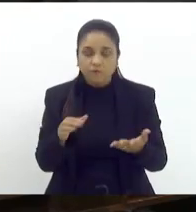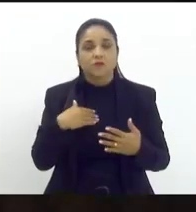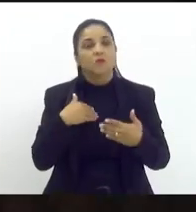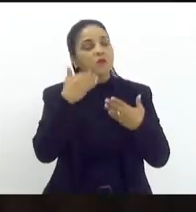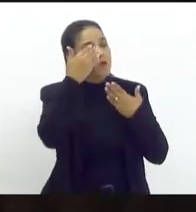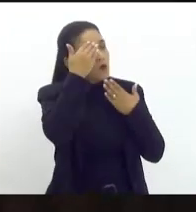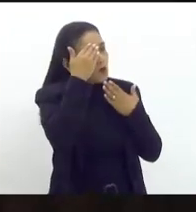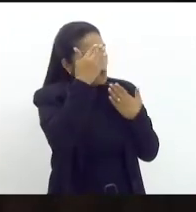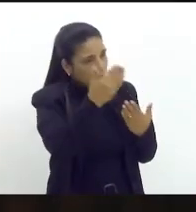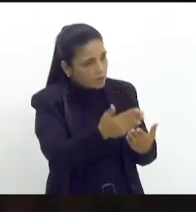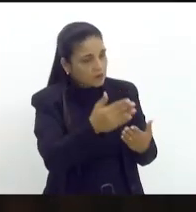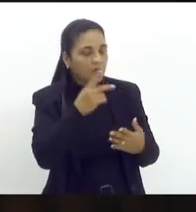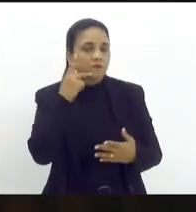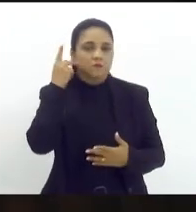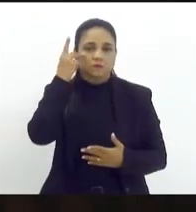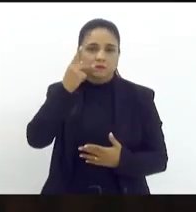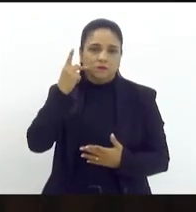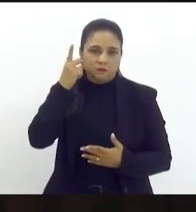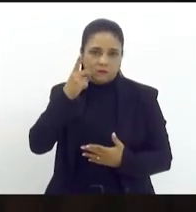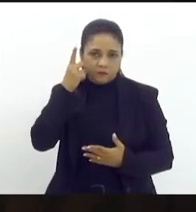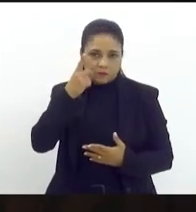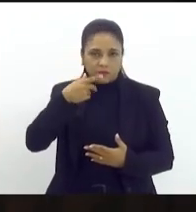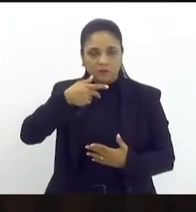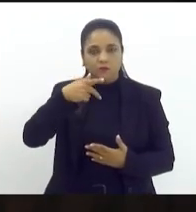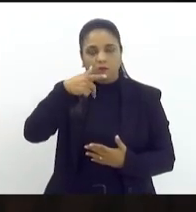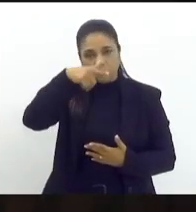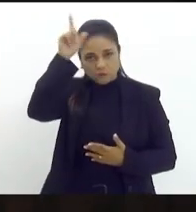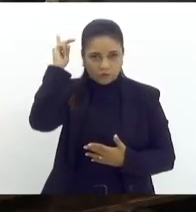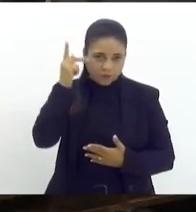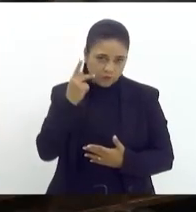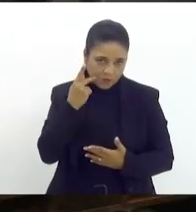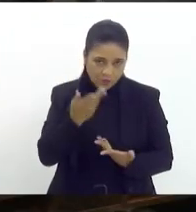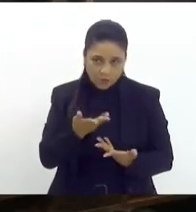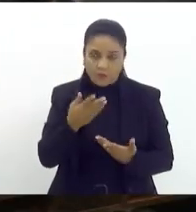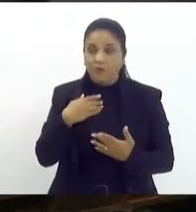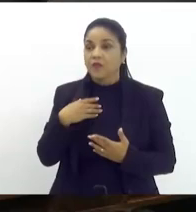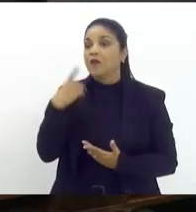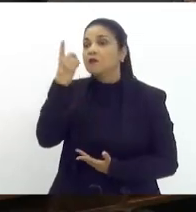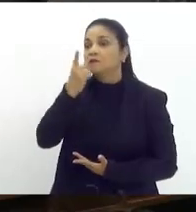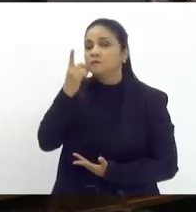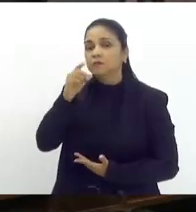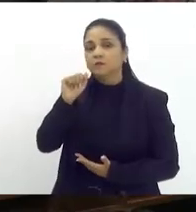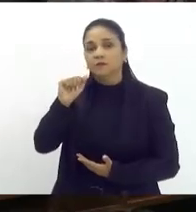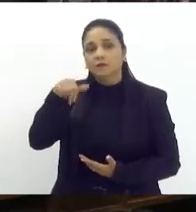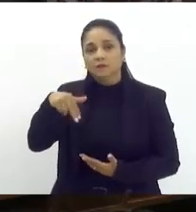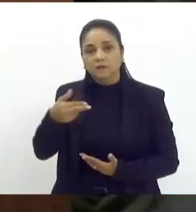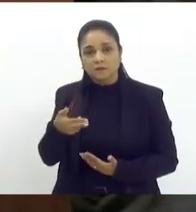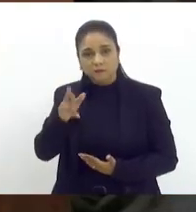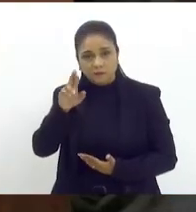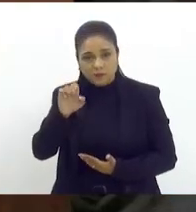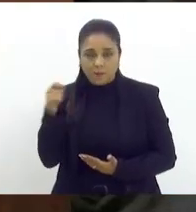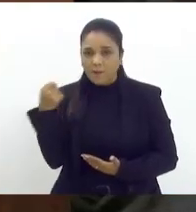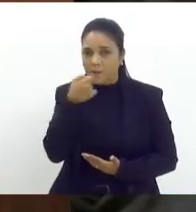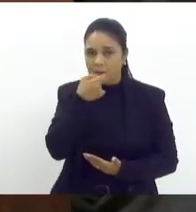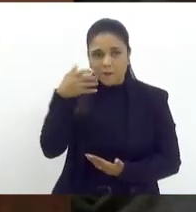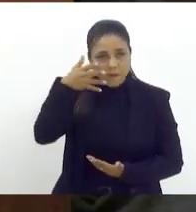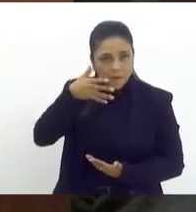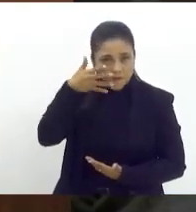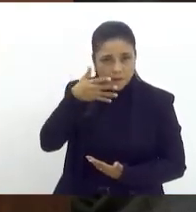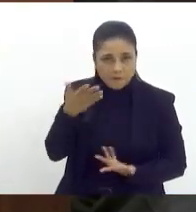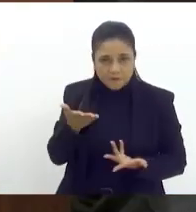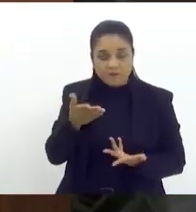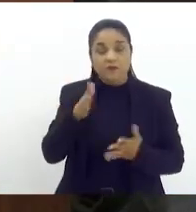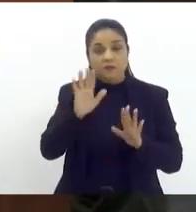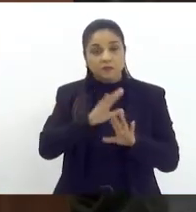pelas considerações deputados André deseja fazer o uso da palavra só